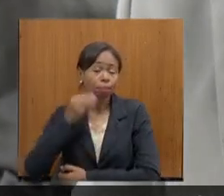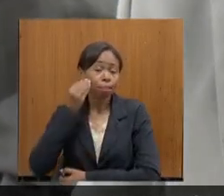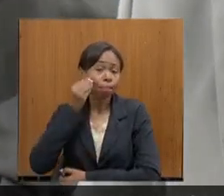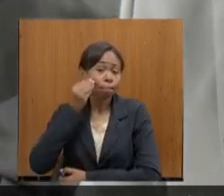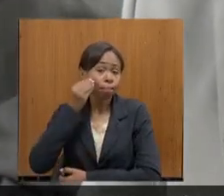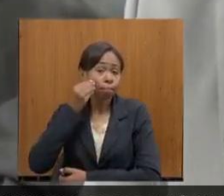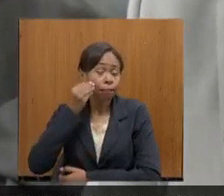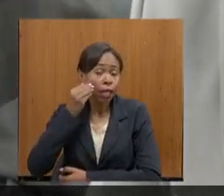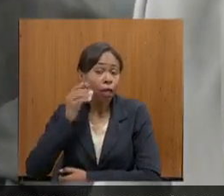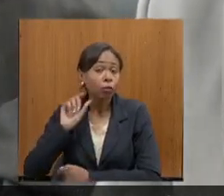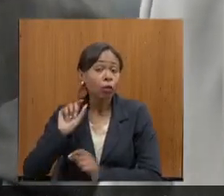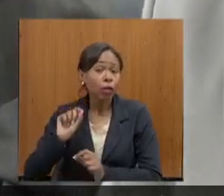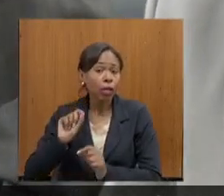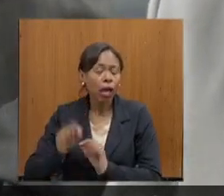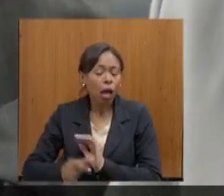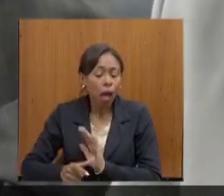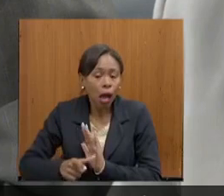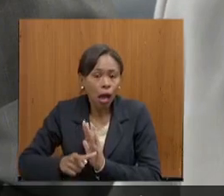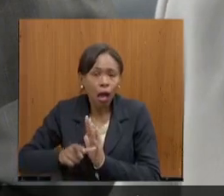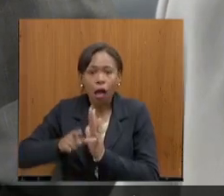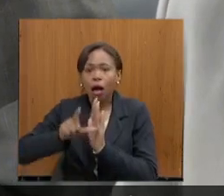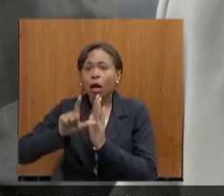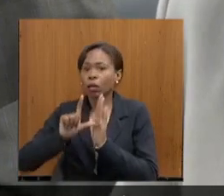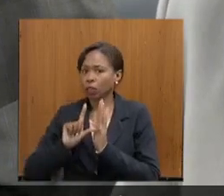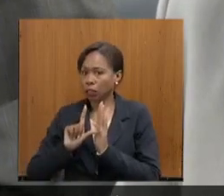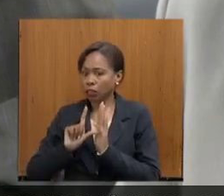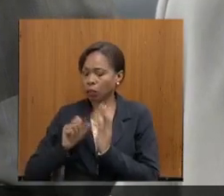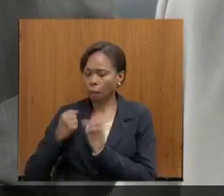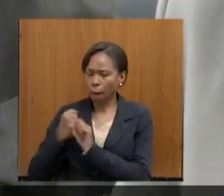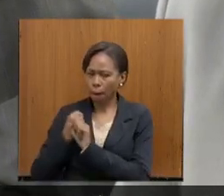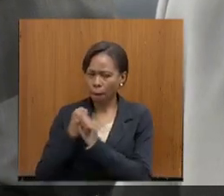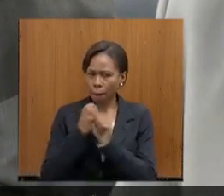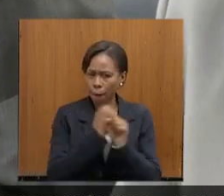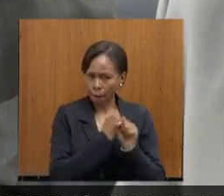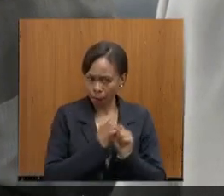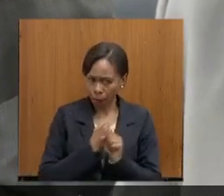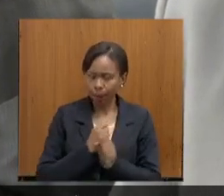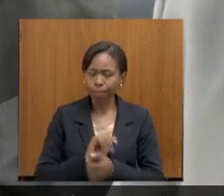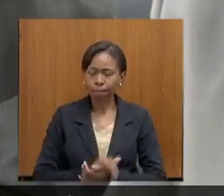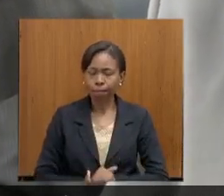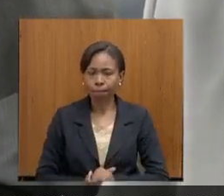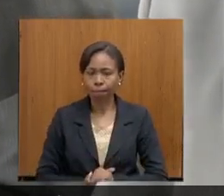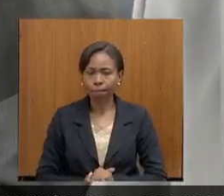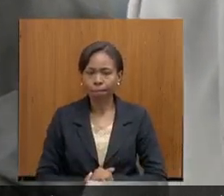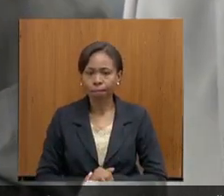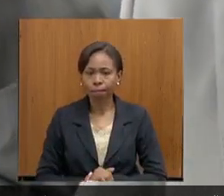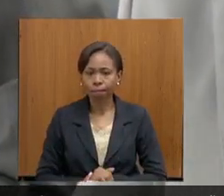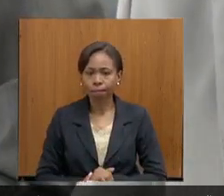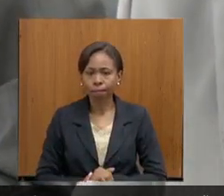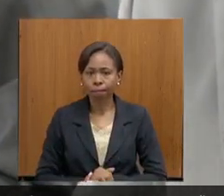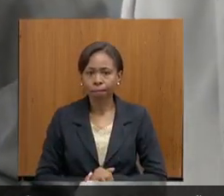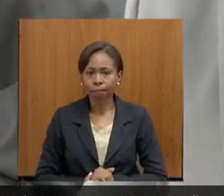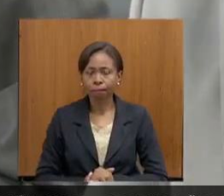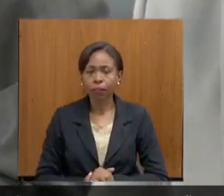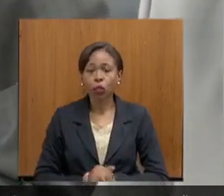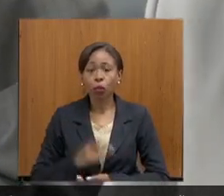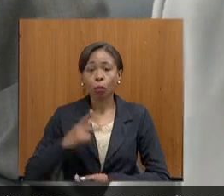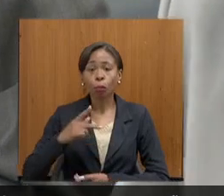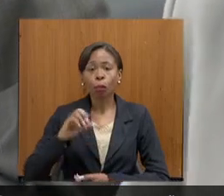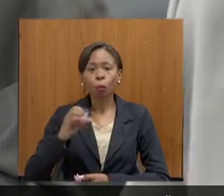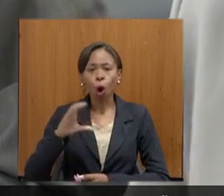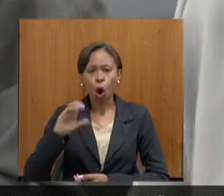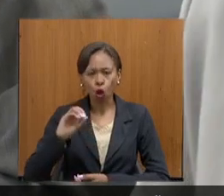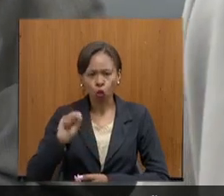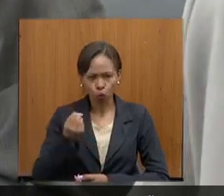antecipar o conjunto aí das obras é sobre poços artesianos